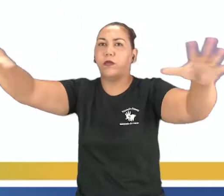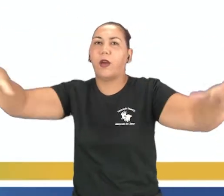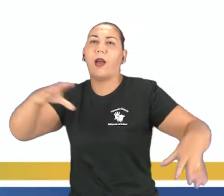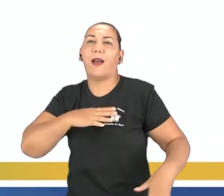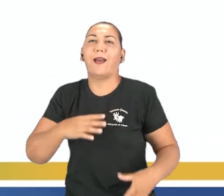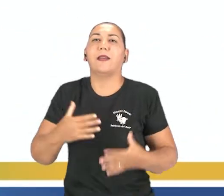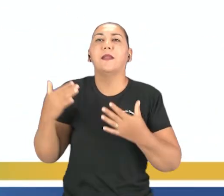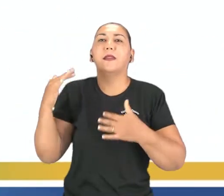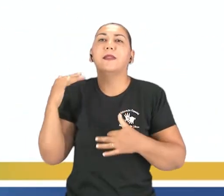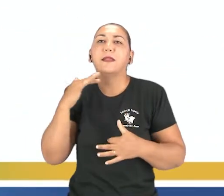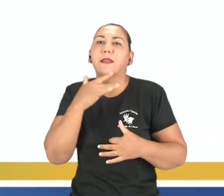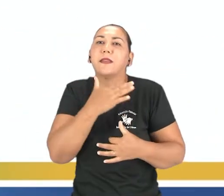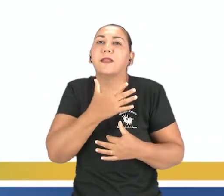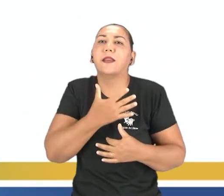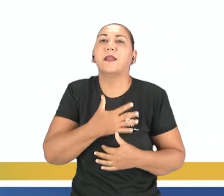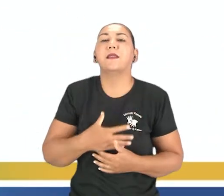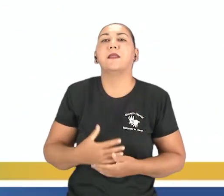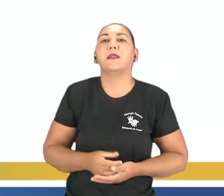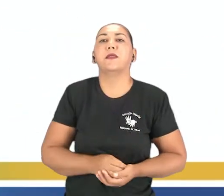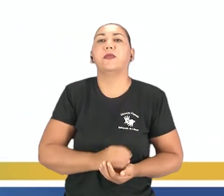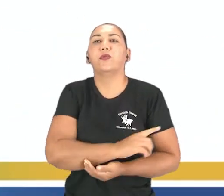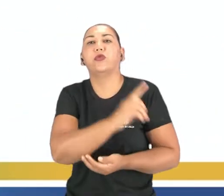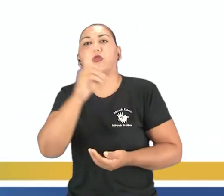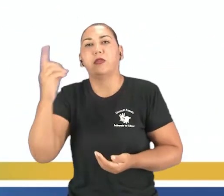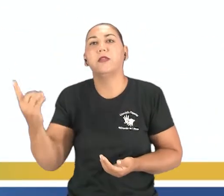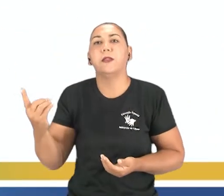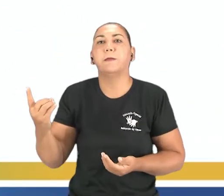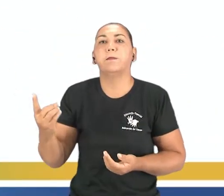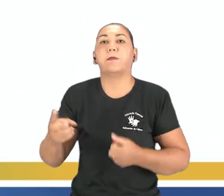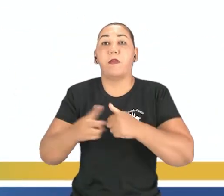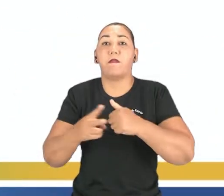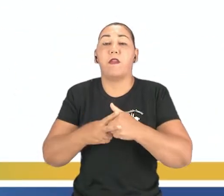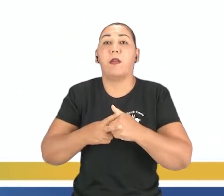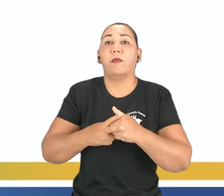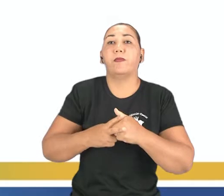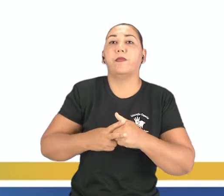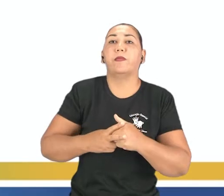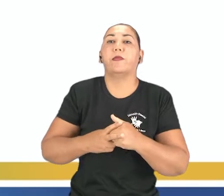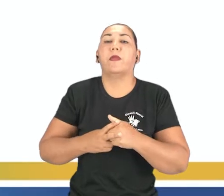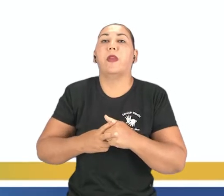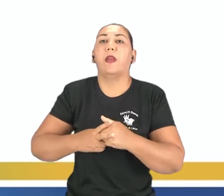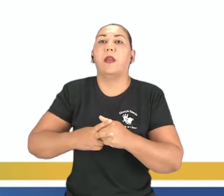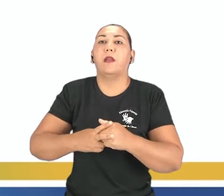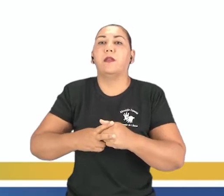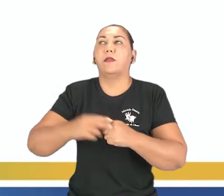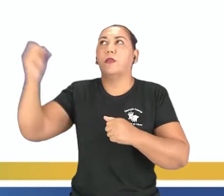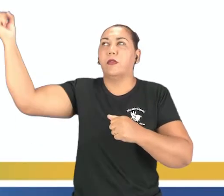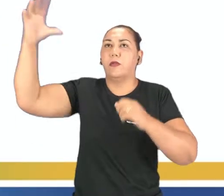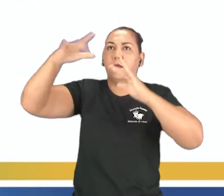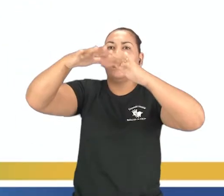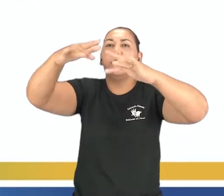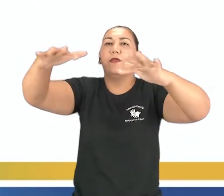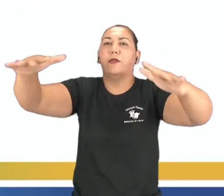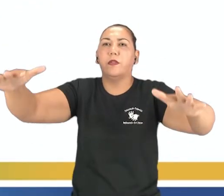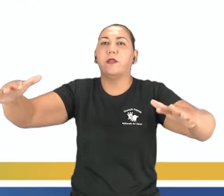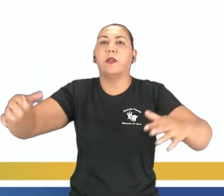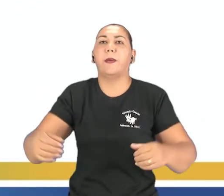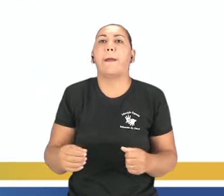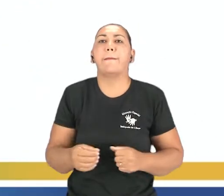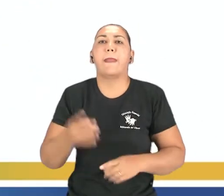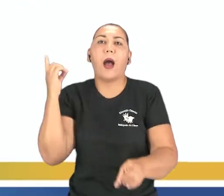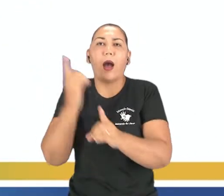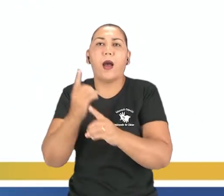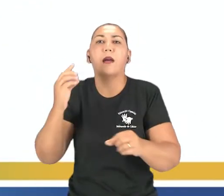os dias. Ali nós temos dois verbos, tem o ilumina e o aquece. Mas vamos olhar para o ilumina. Para você descobrir o verbo na